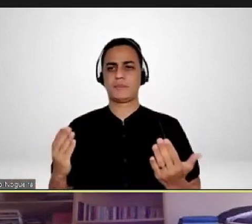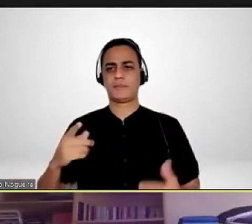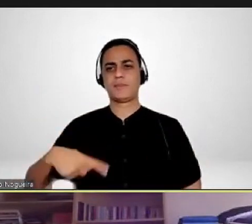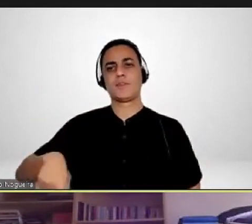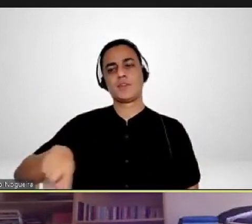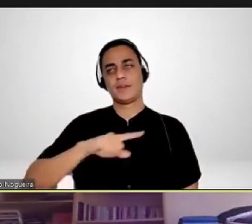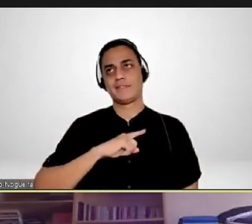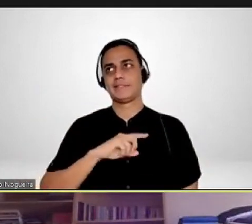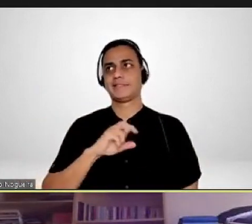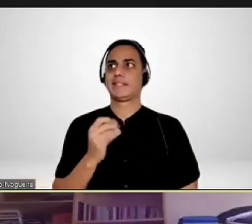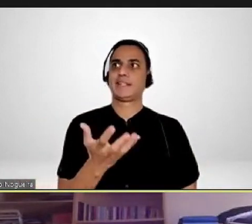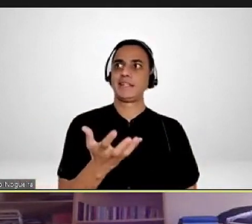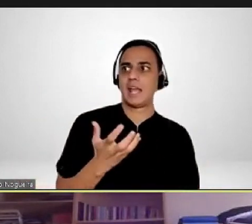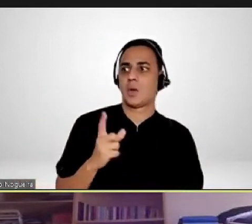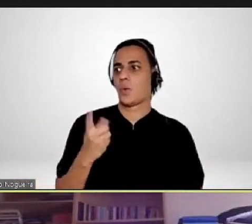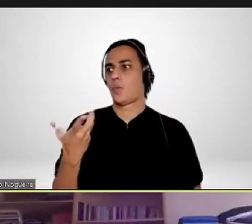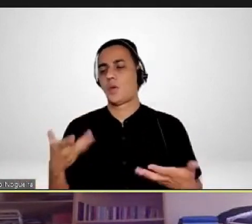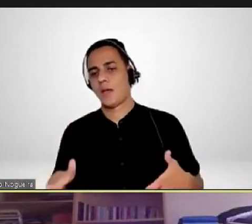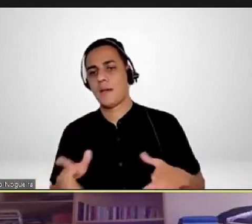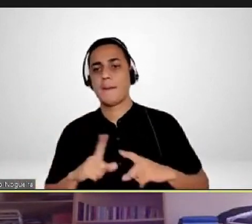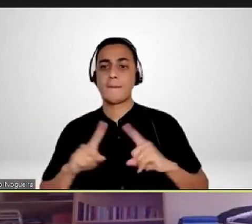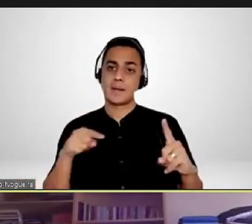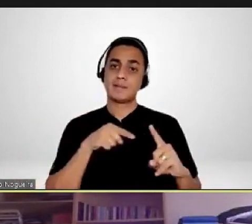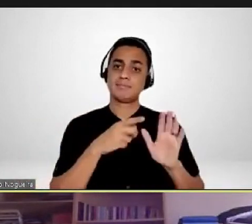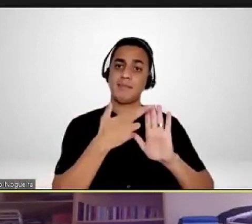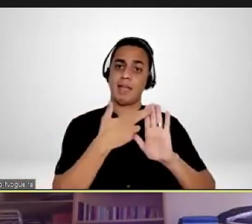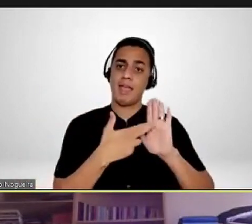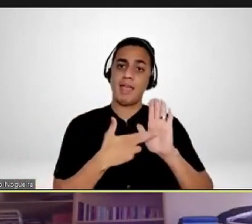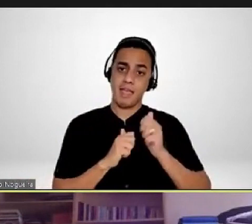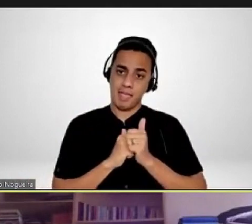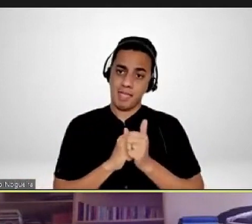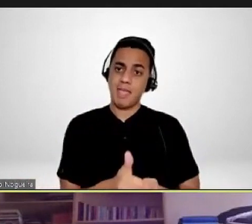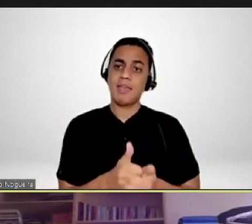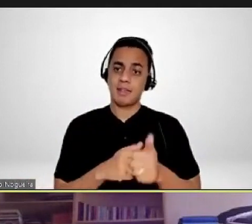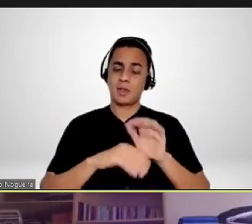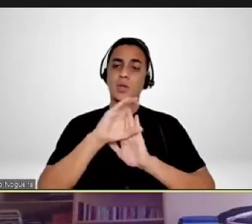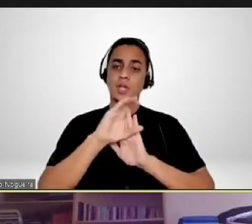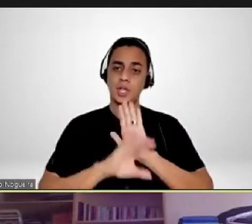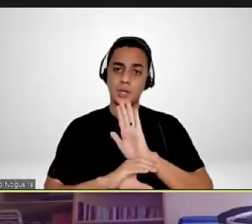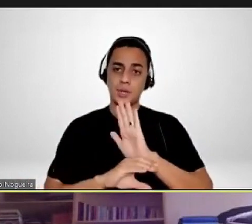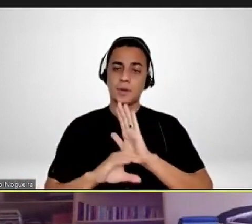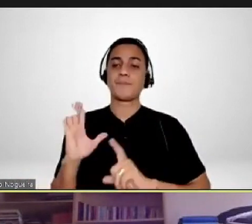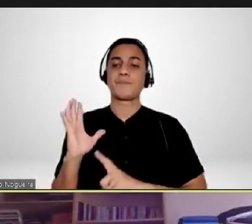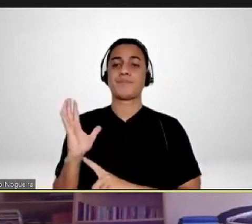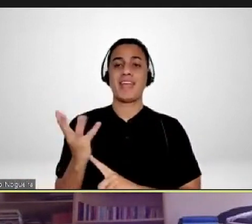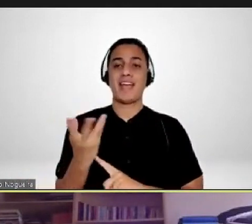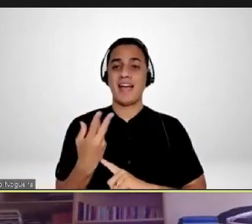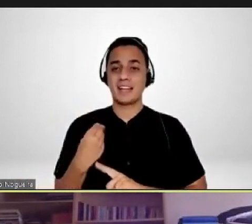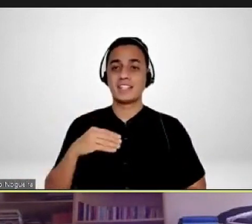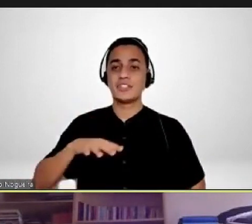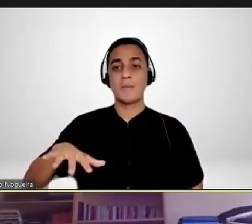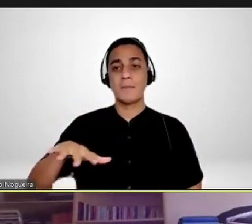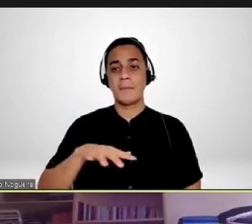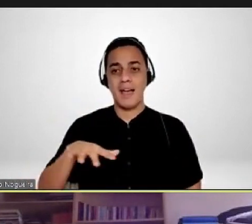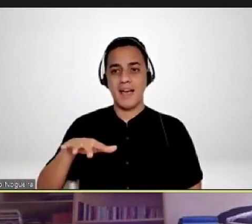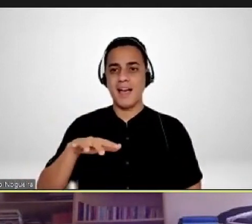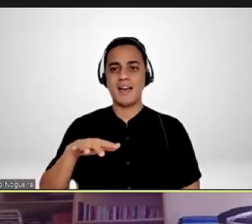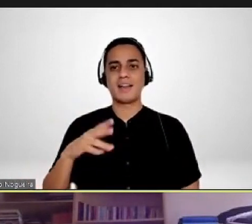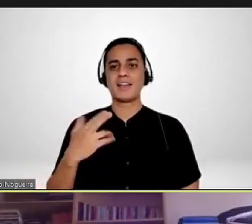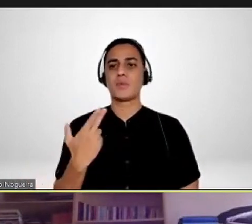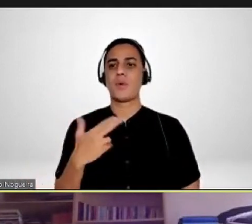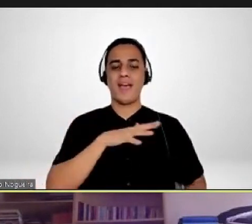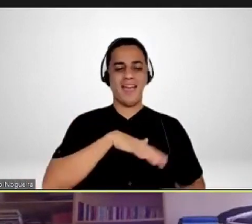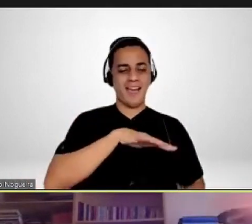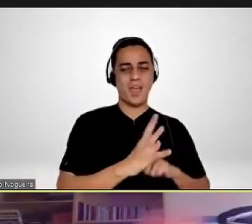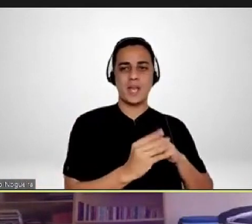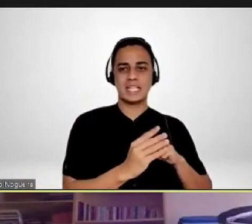ou não, eles regem um pouco, né, o desenho curricular. E a arte foi uma das áreas de conhecimento que deixou de ser área de